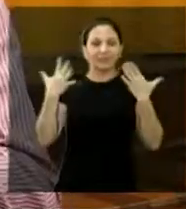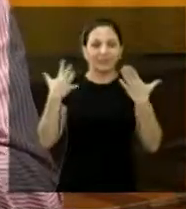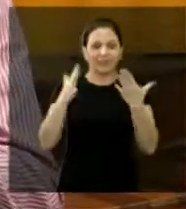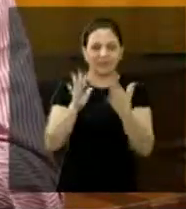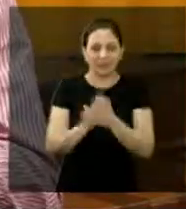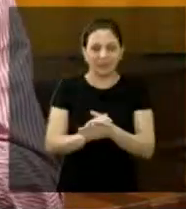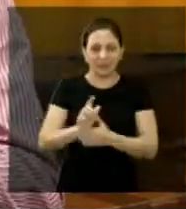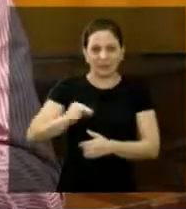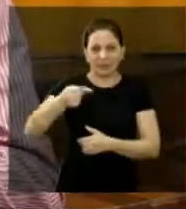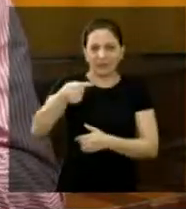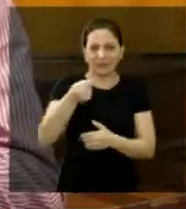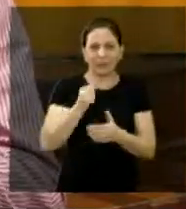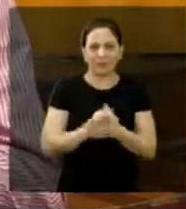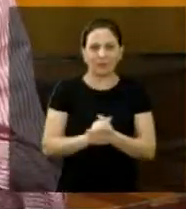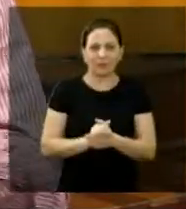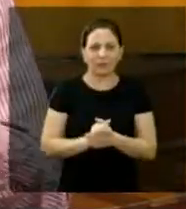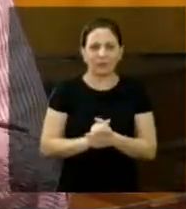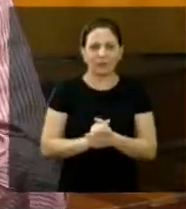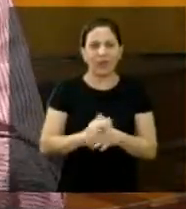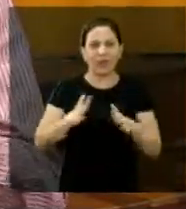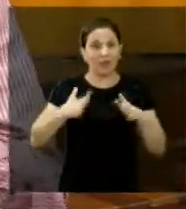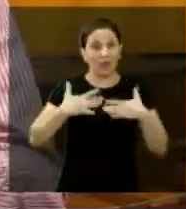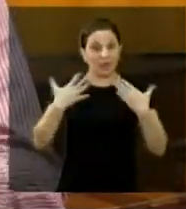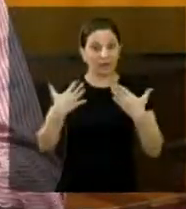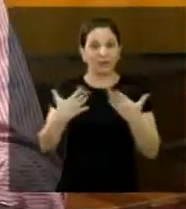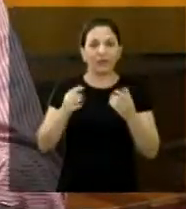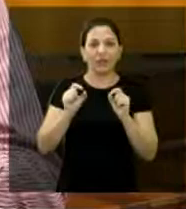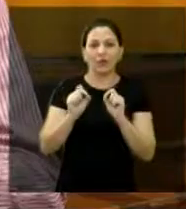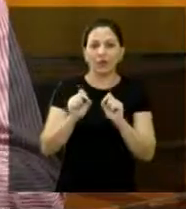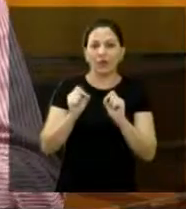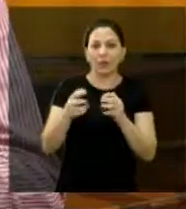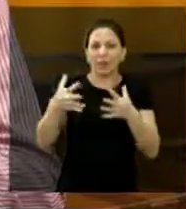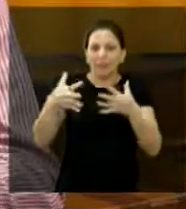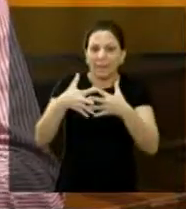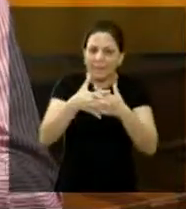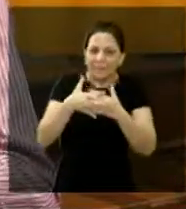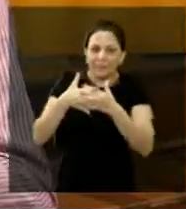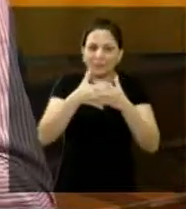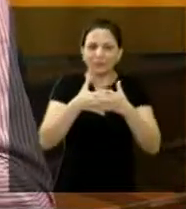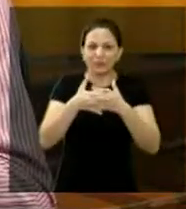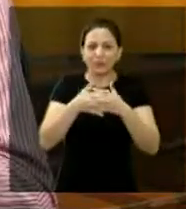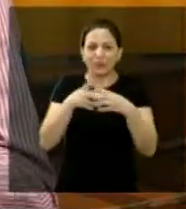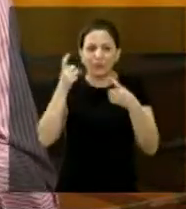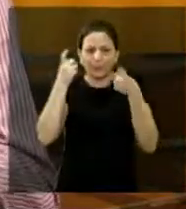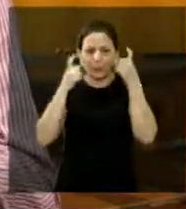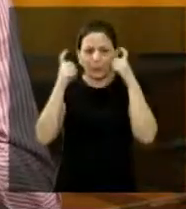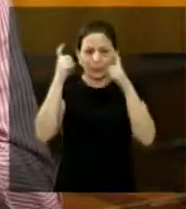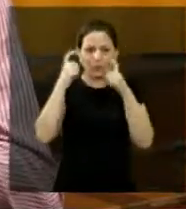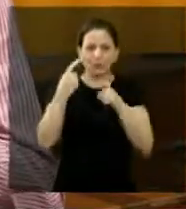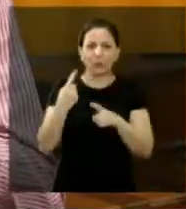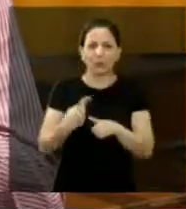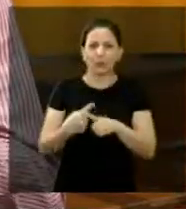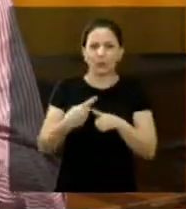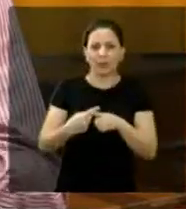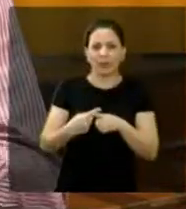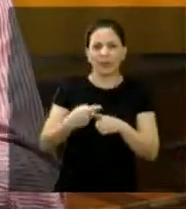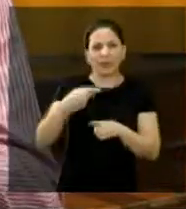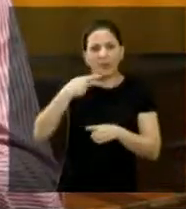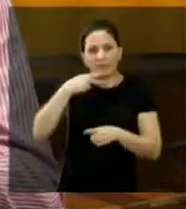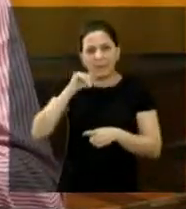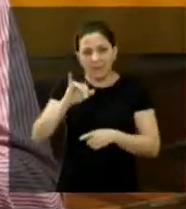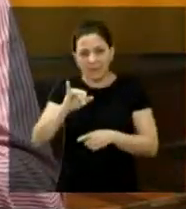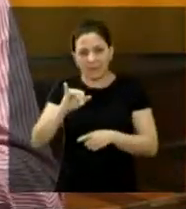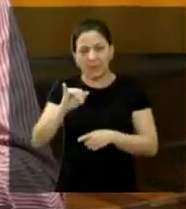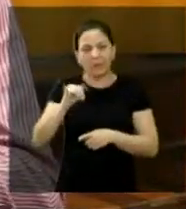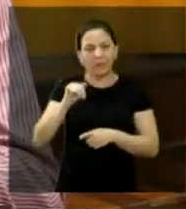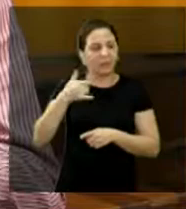depois a alegria toda, ela estava misturada com uma certa preocupação, porque a minha mãe adotiva, que me